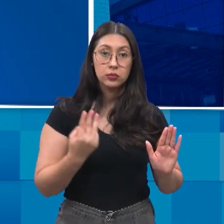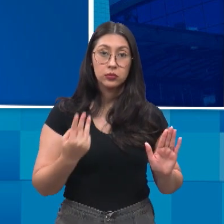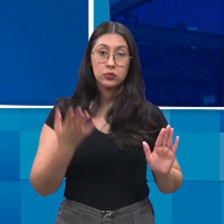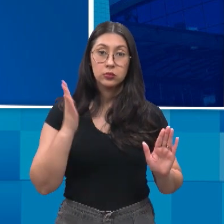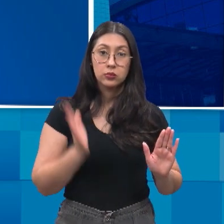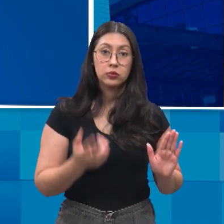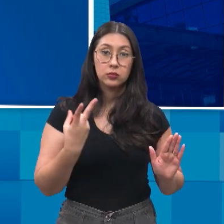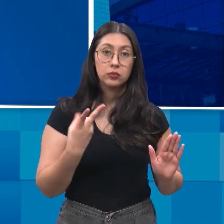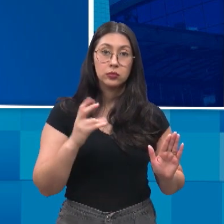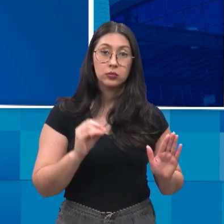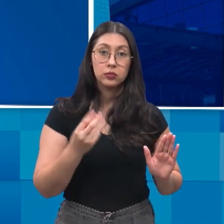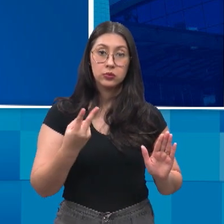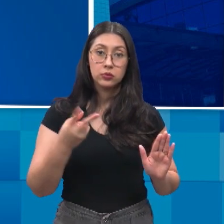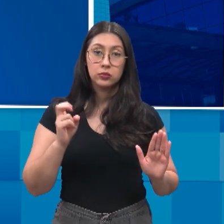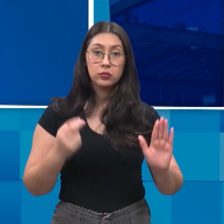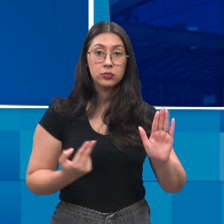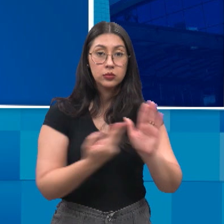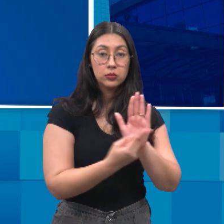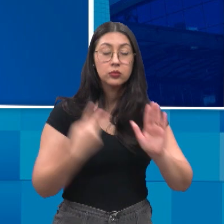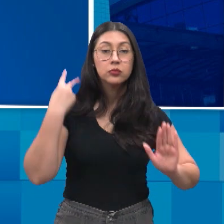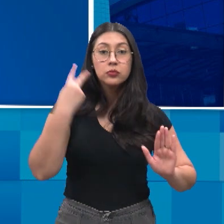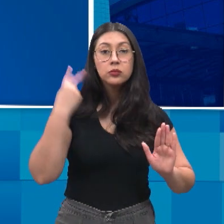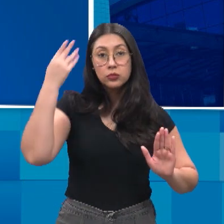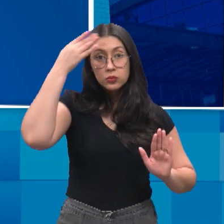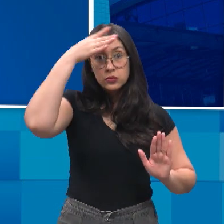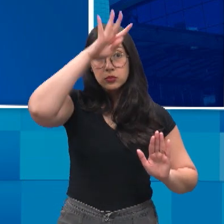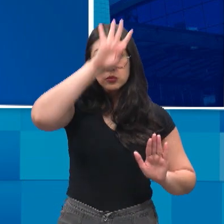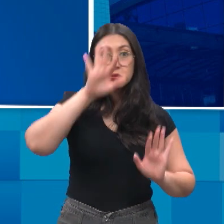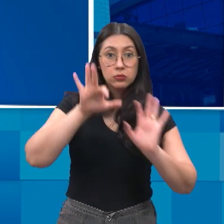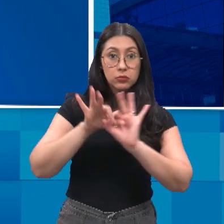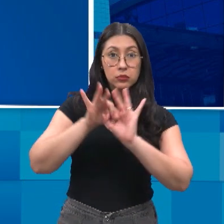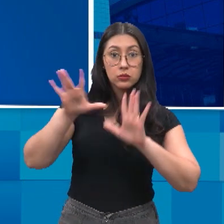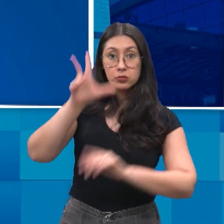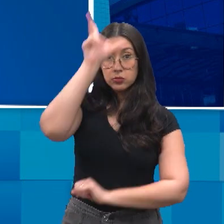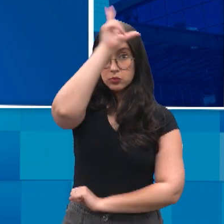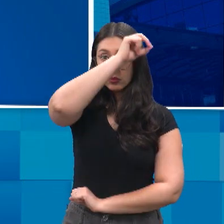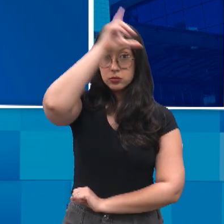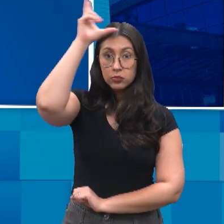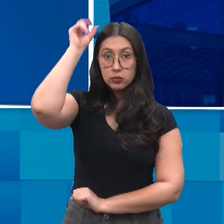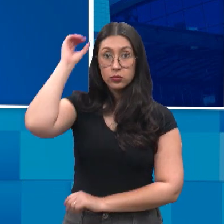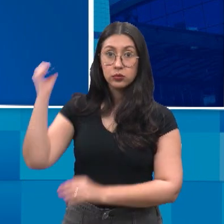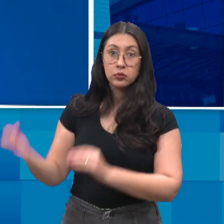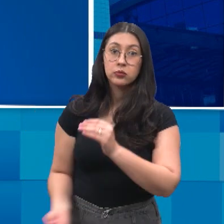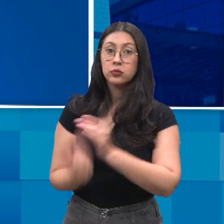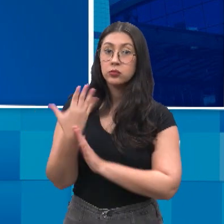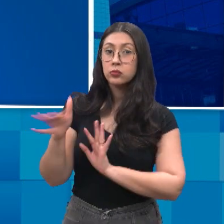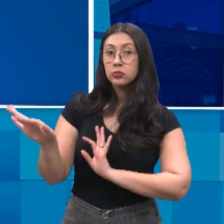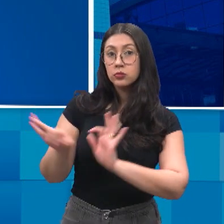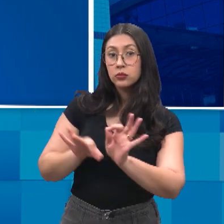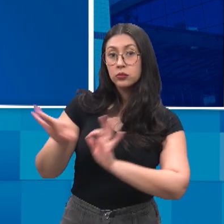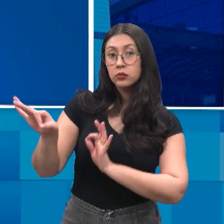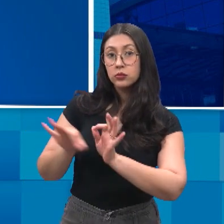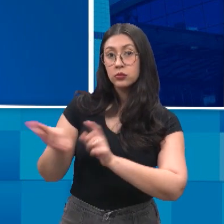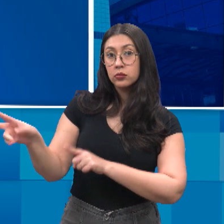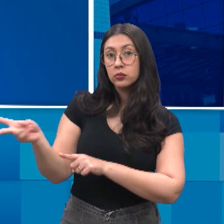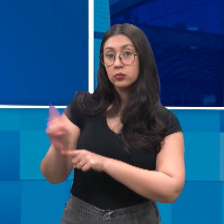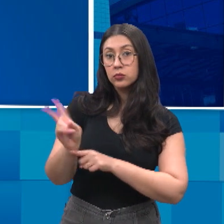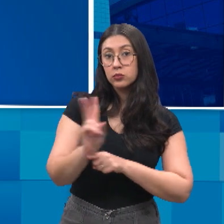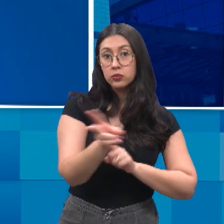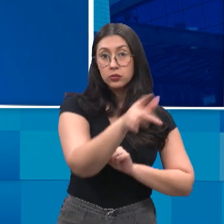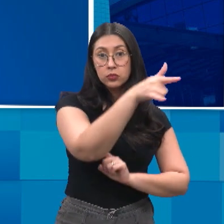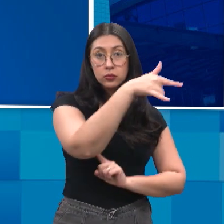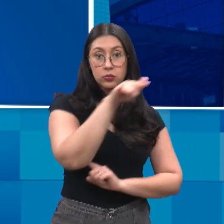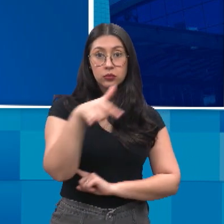autoria vereador Sena. Autoriza o Poder Executivo Municipal a implantar o programa de monitoramento por